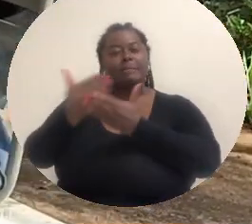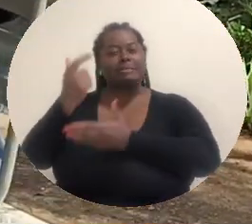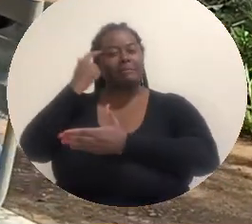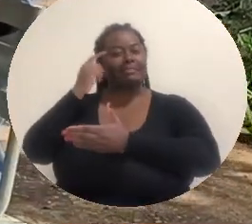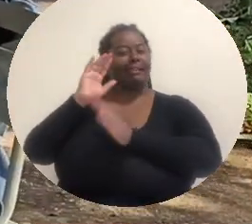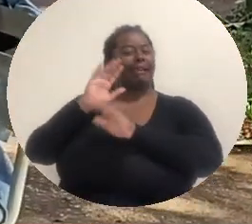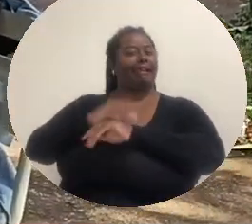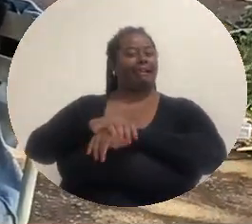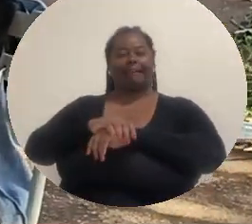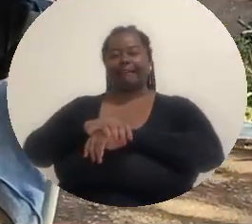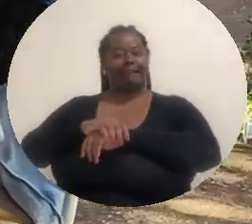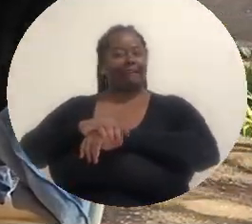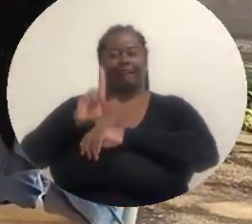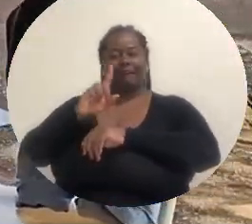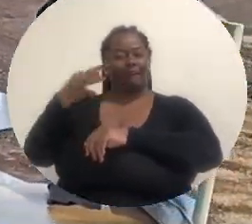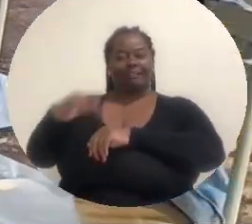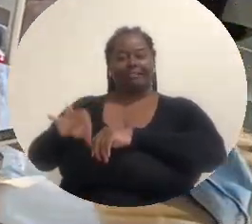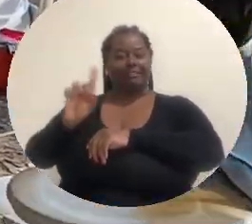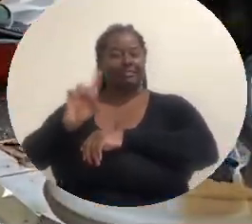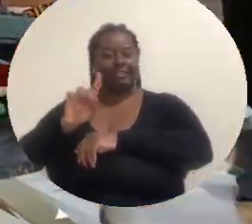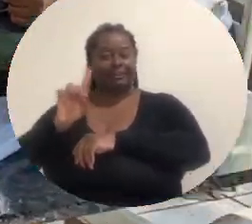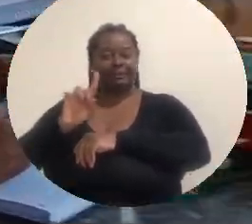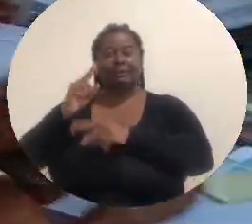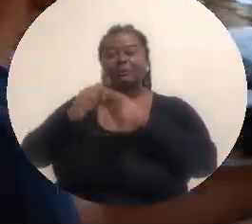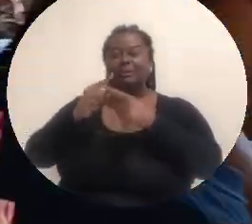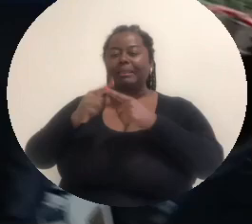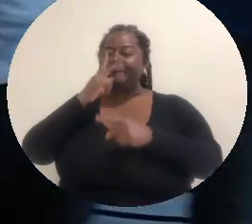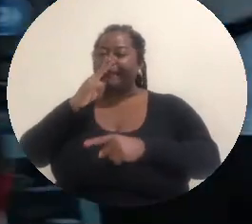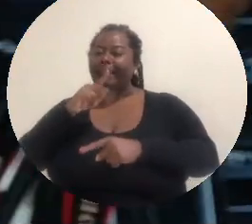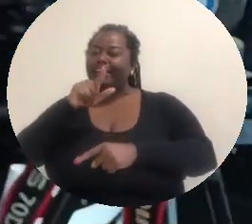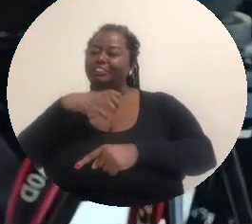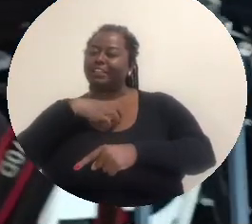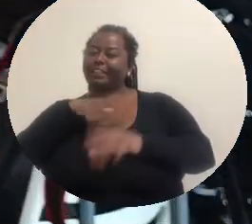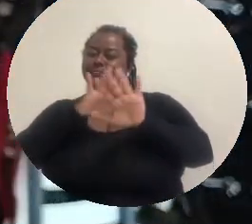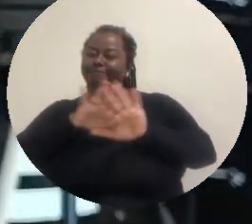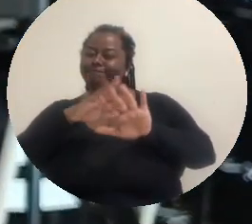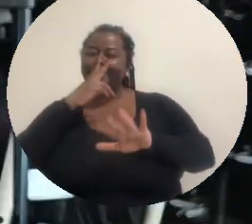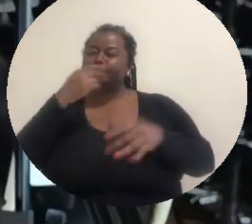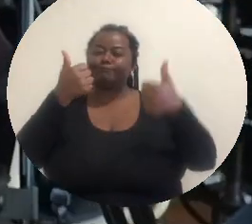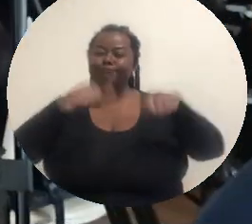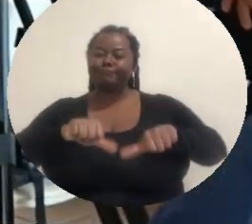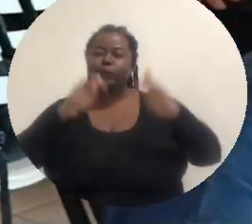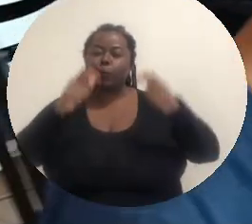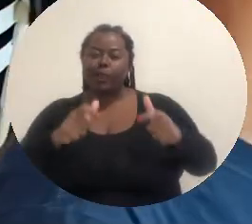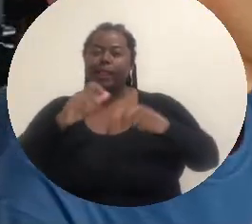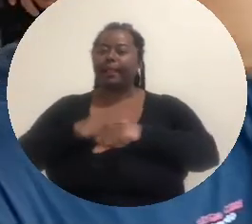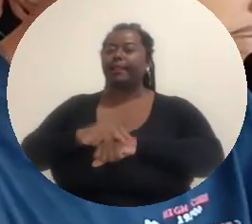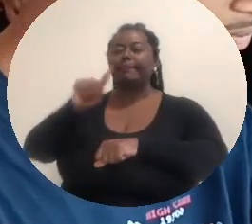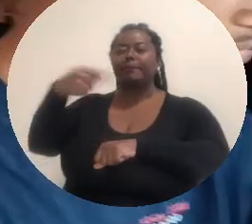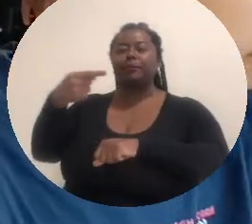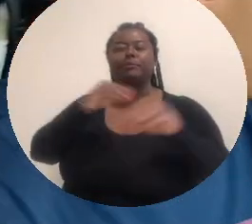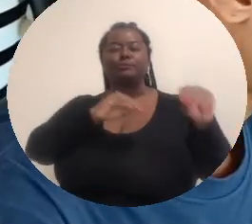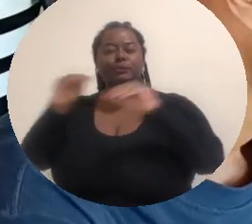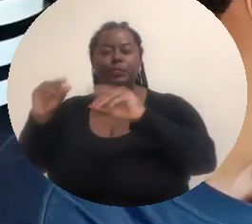meio errado, porque tudo tava deixando eu entender que ia dar errado. O lugar que a gente ia gravar não deu certo, depois teve que mudar